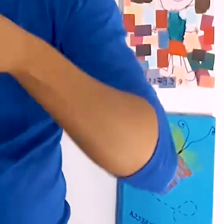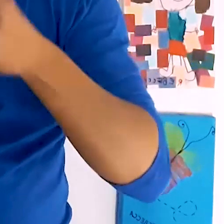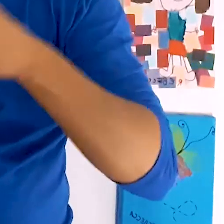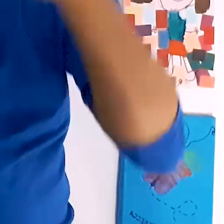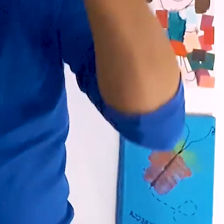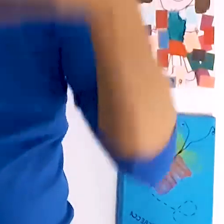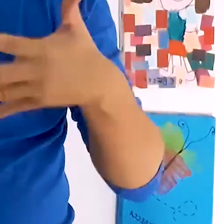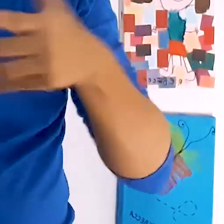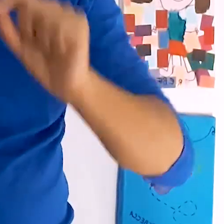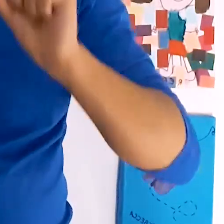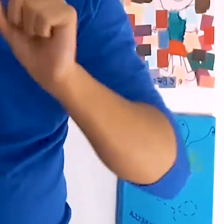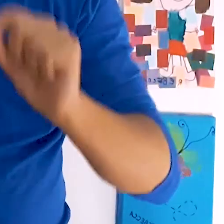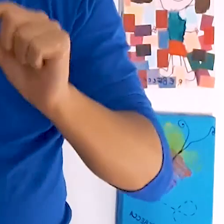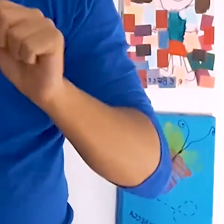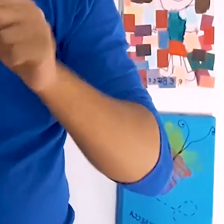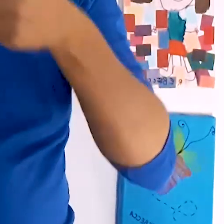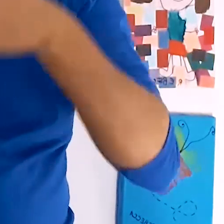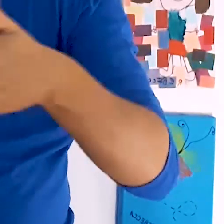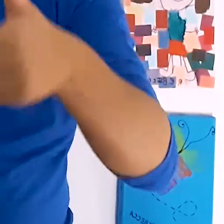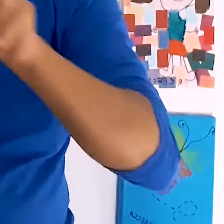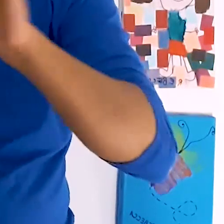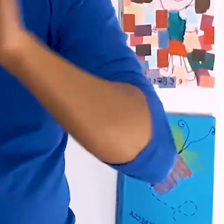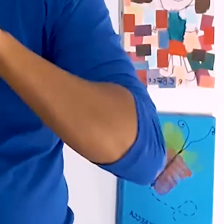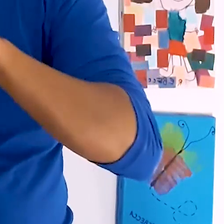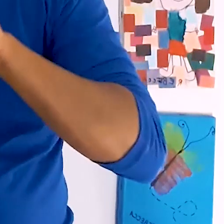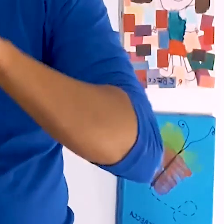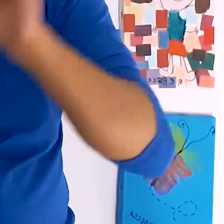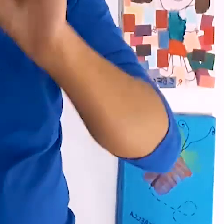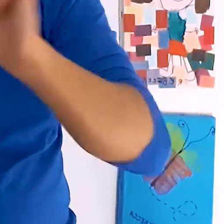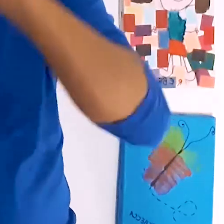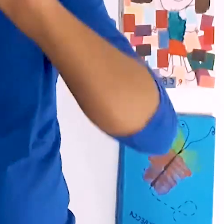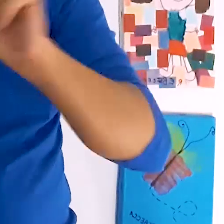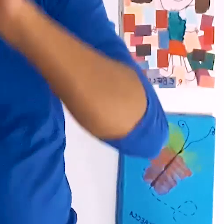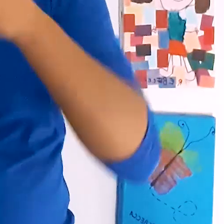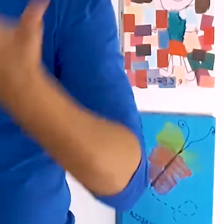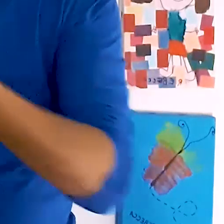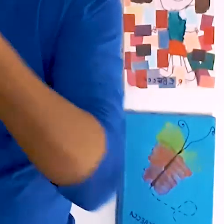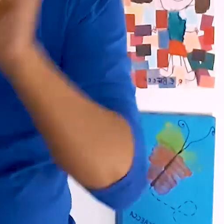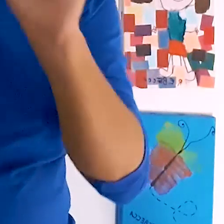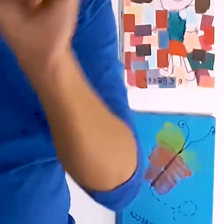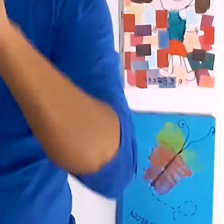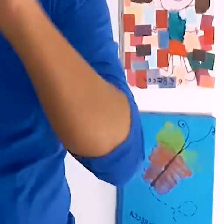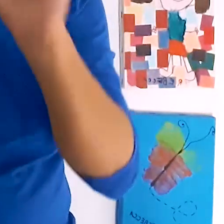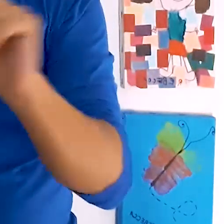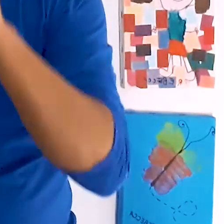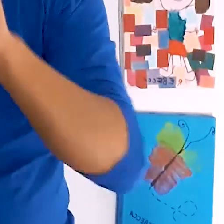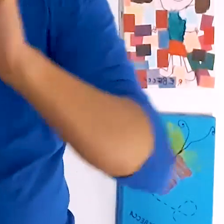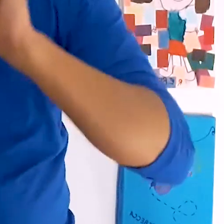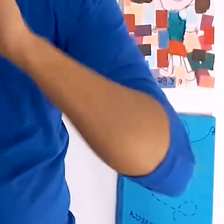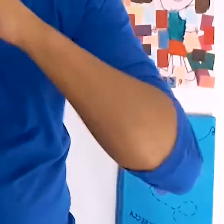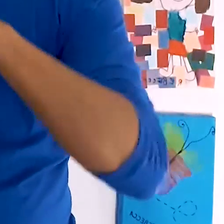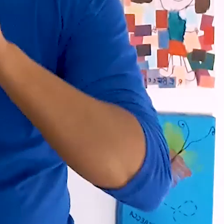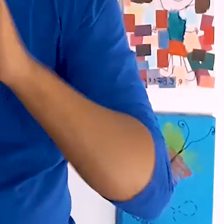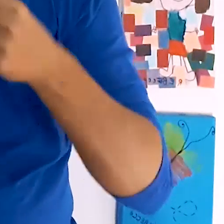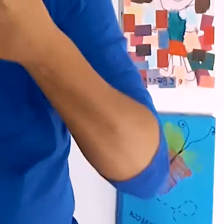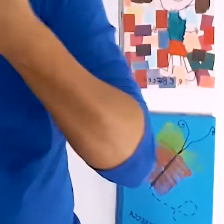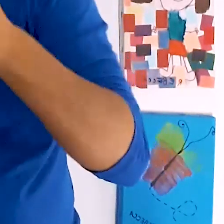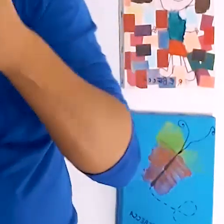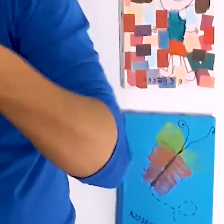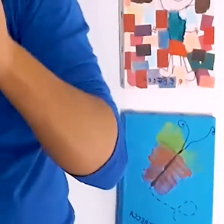Mas, primeiramente, eu quero dizer o seguinte: em relação a tudo que vai ser apresentado, as imagens que vão aparecer